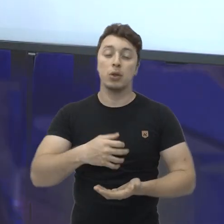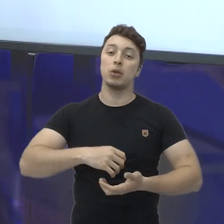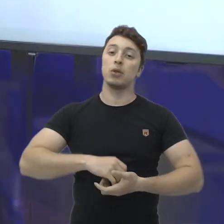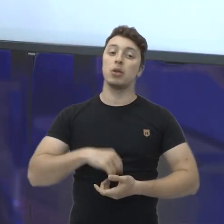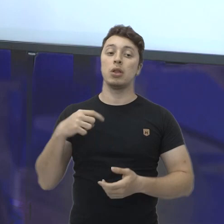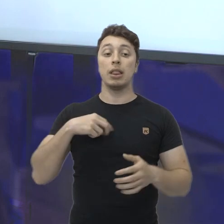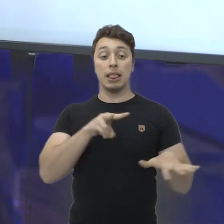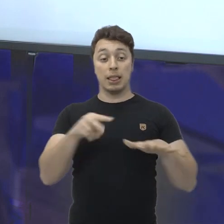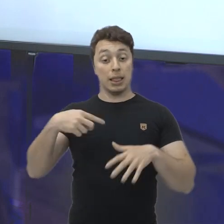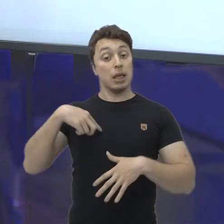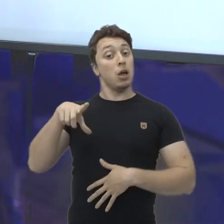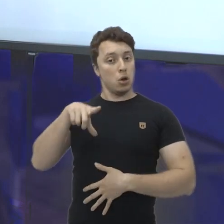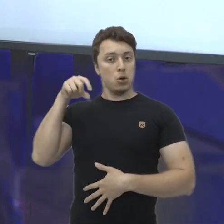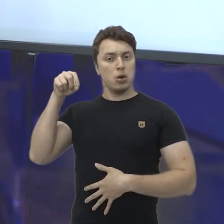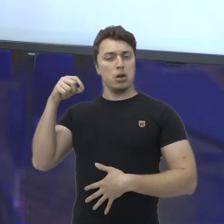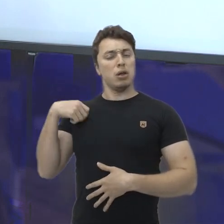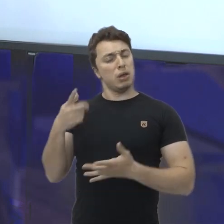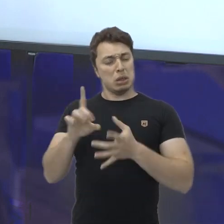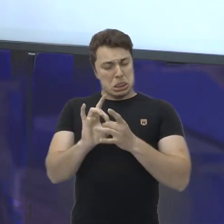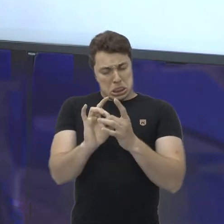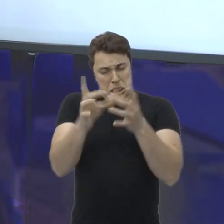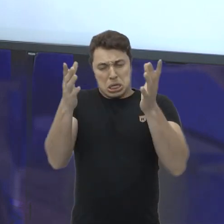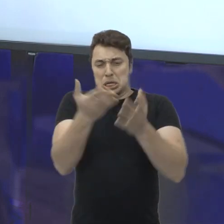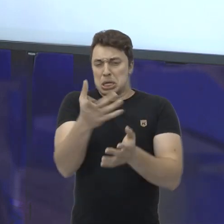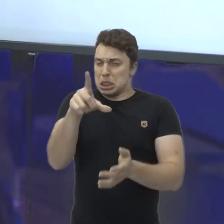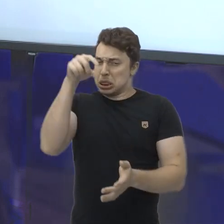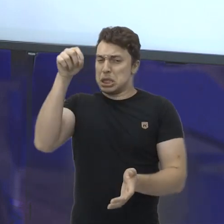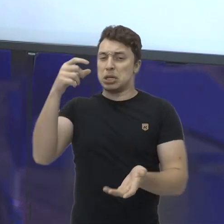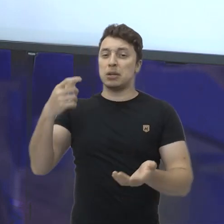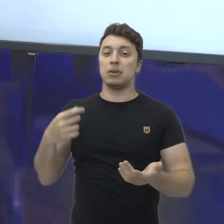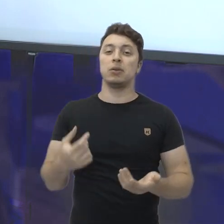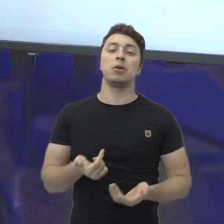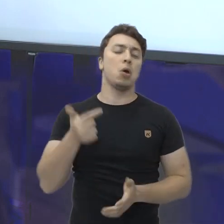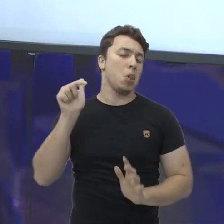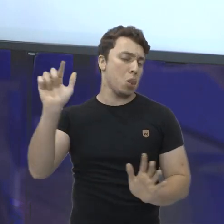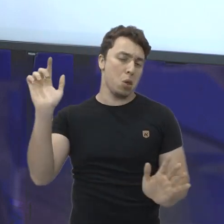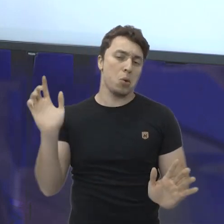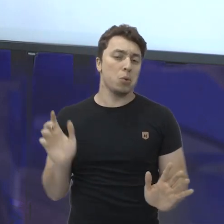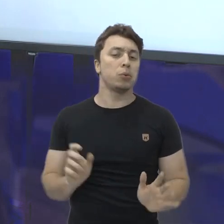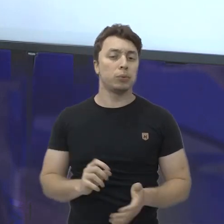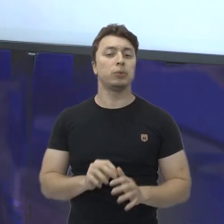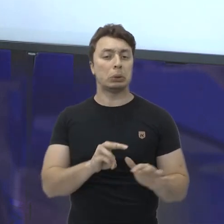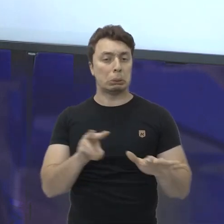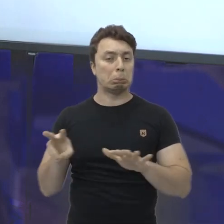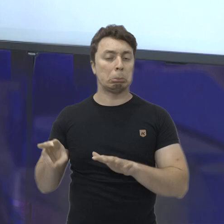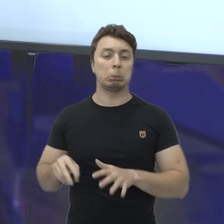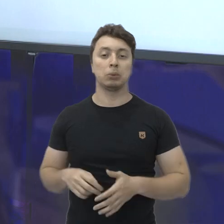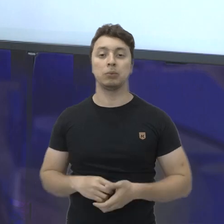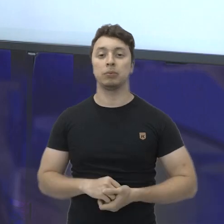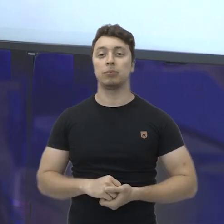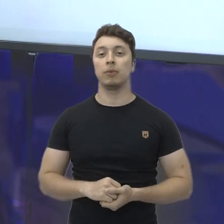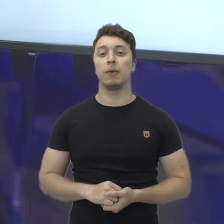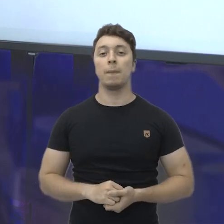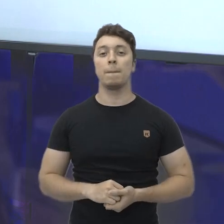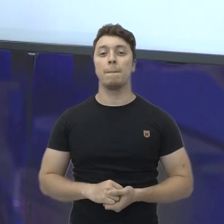que eu escolhi, mas você fica livre para escolher qual semana você quer fazer a essa